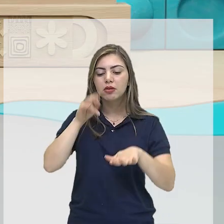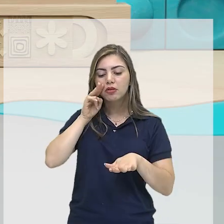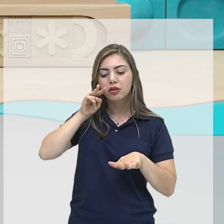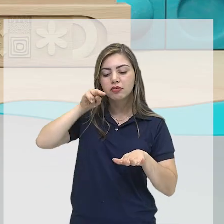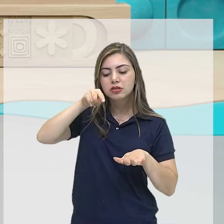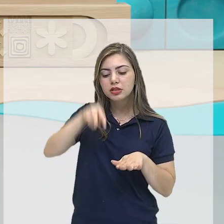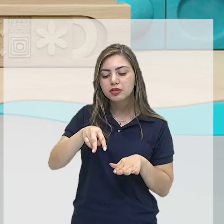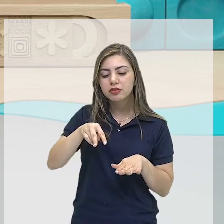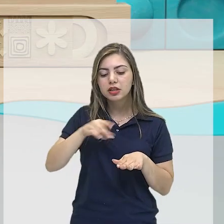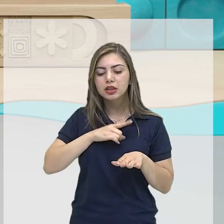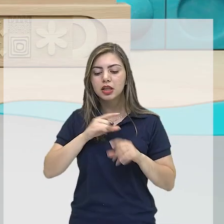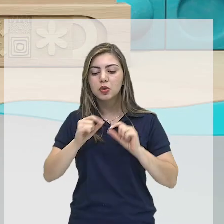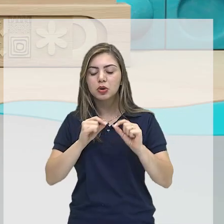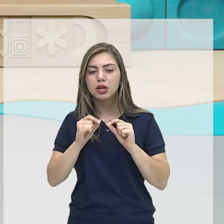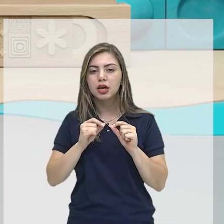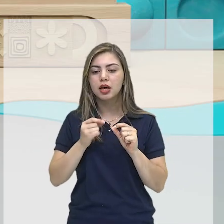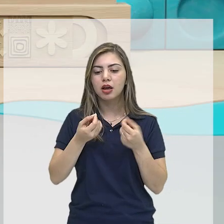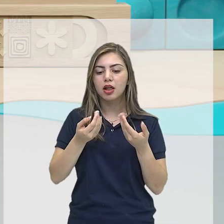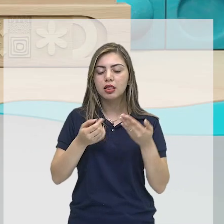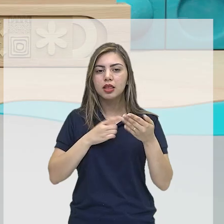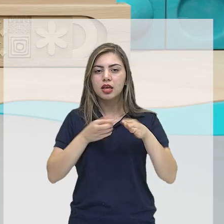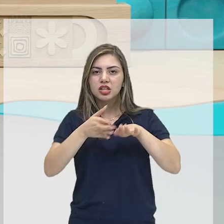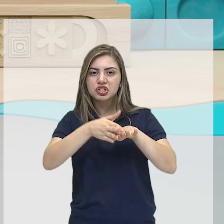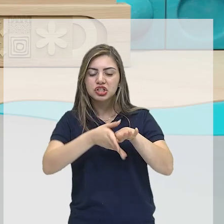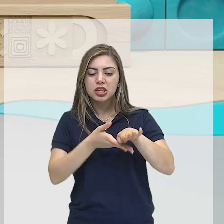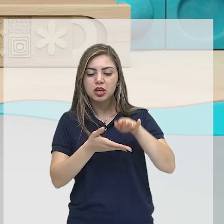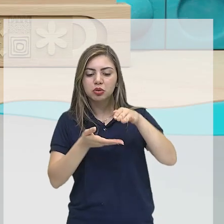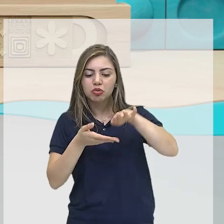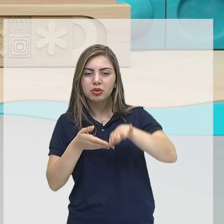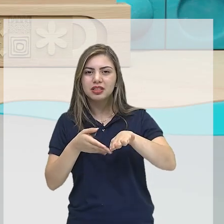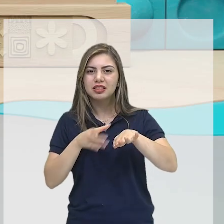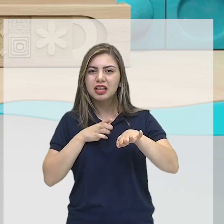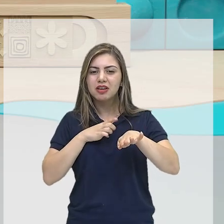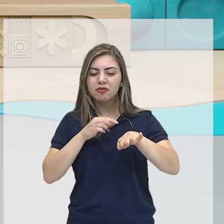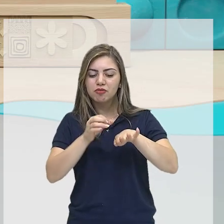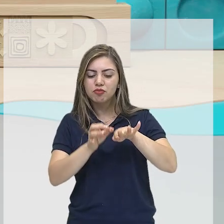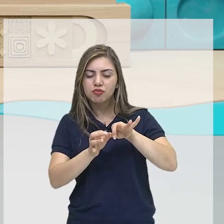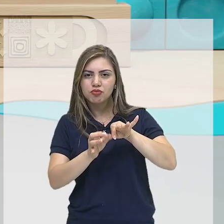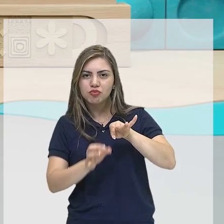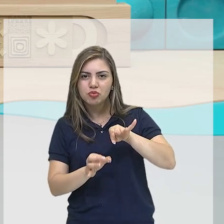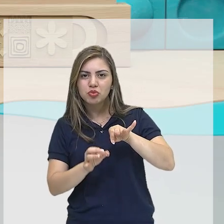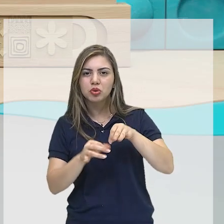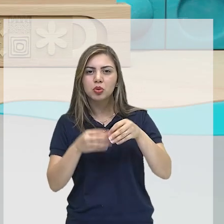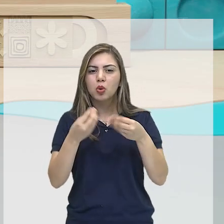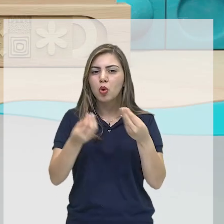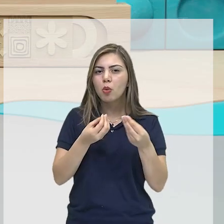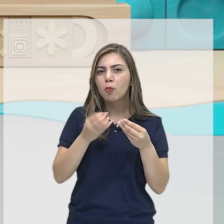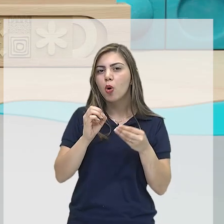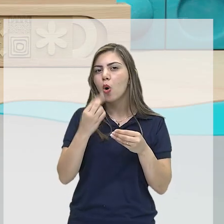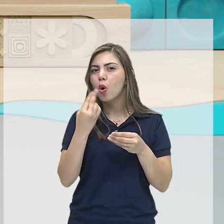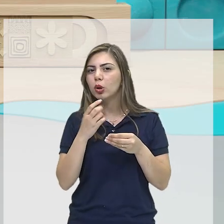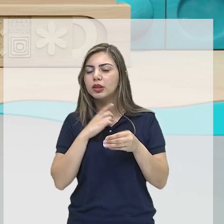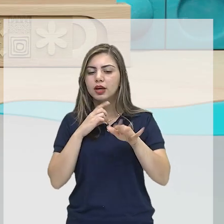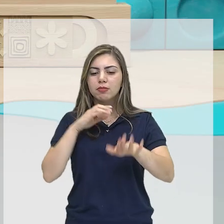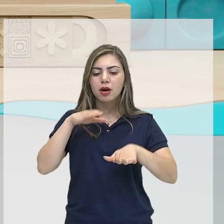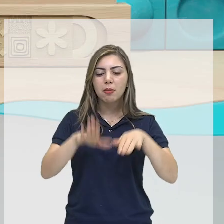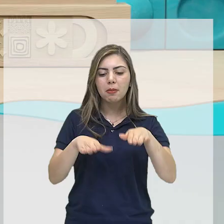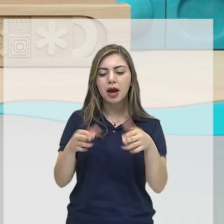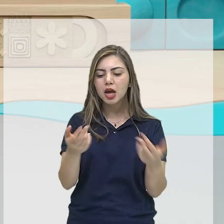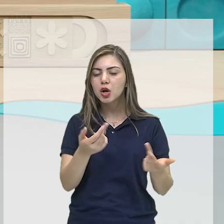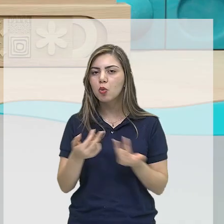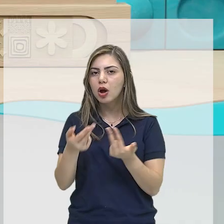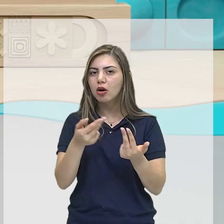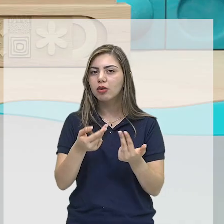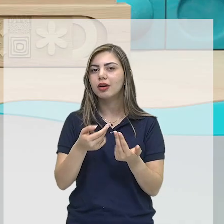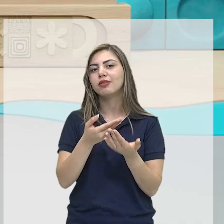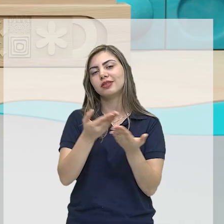dentro? É a parte de fora? Ou ela é igualzinha ali quando você pisa? Aí você vai saber qual é o seu tipo de pisada. Tá bom? E